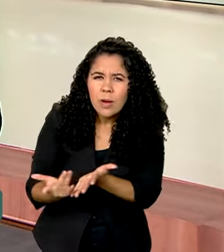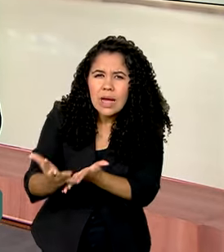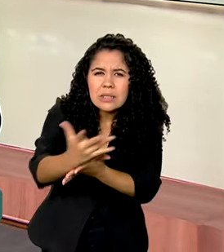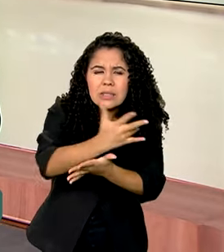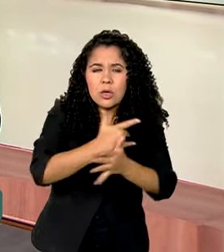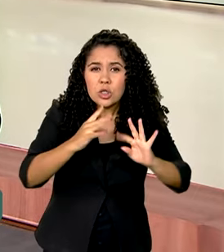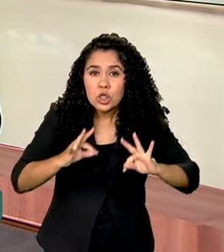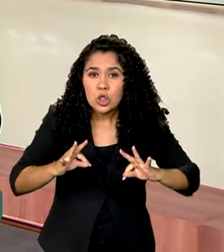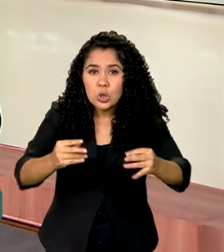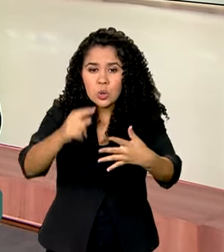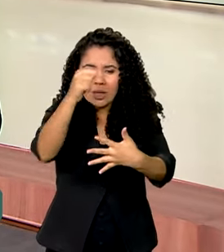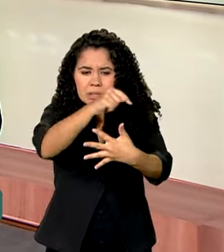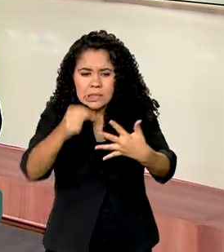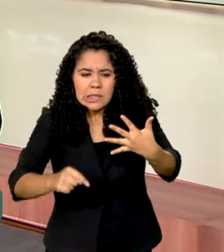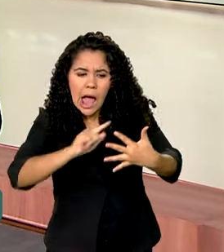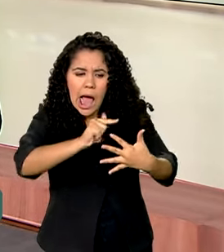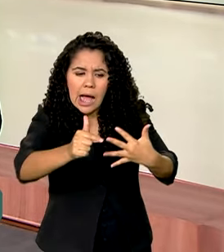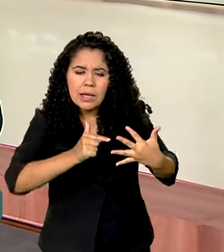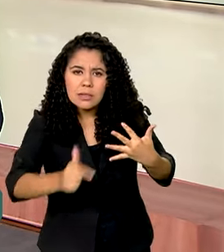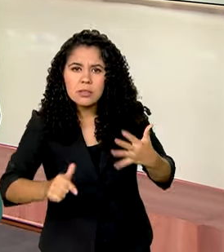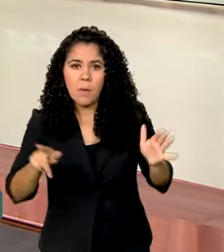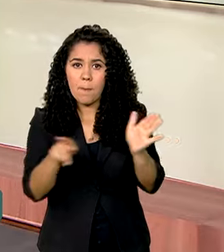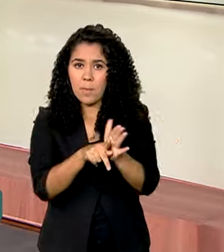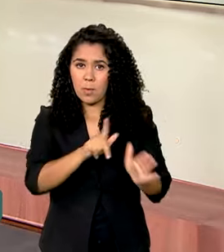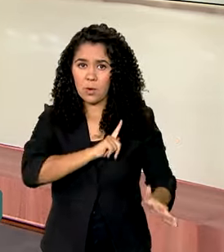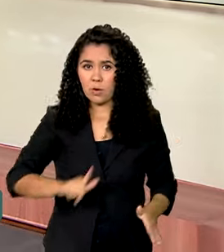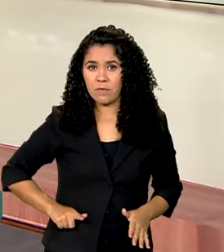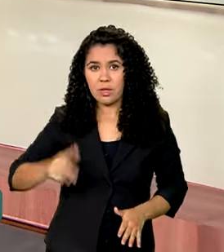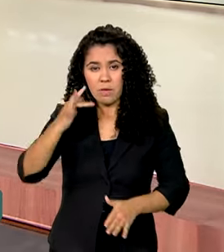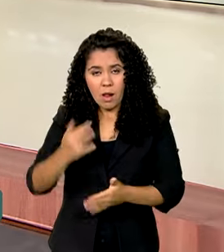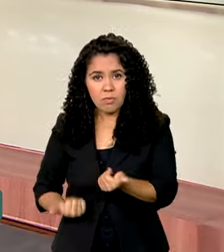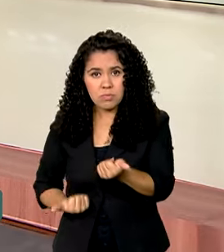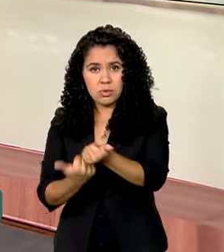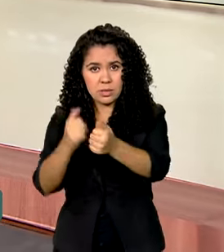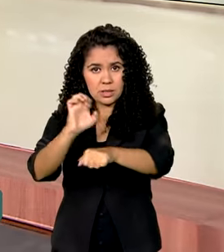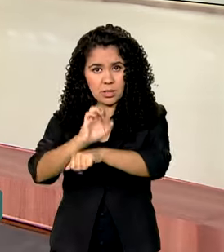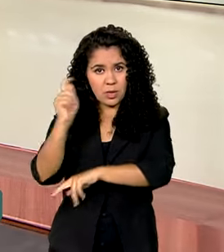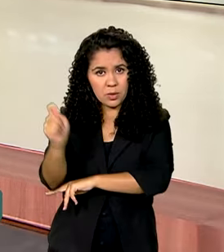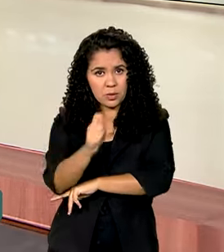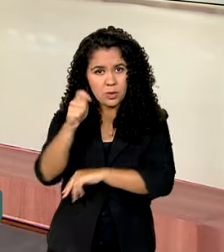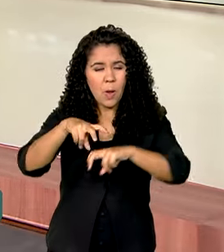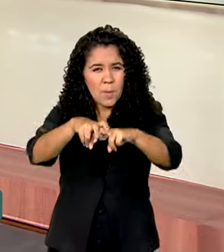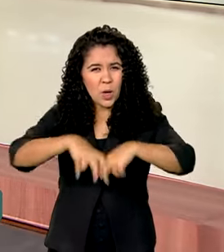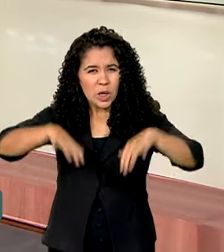ações feitas pelo governo federal para atender a população atingida pelas chuvas?